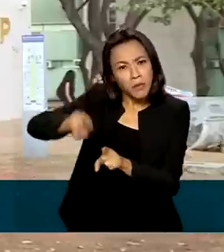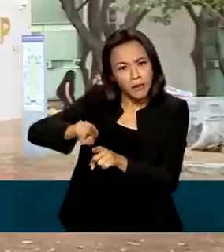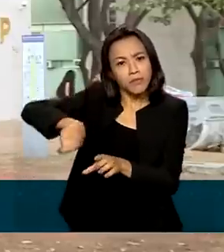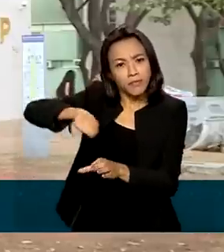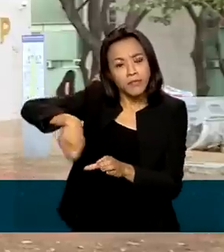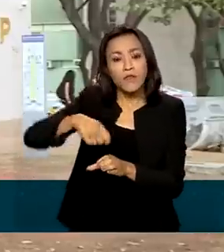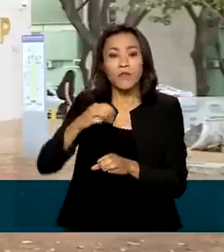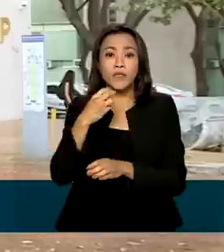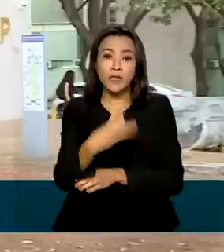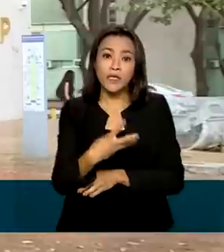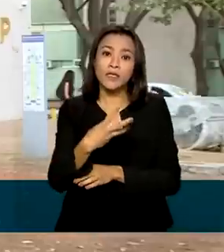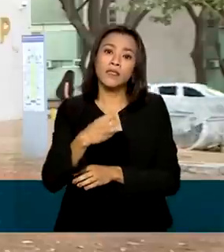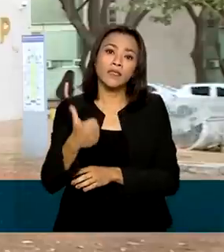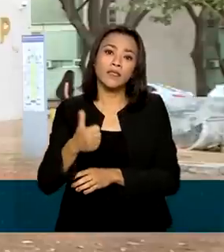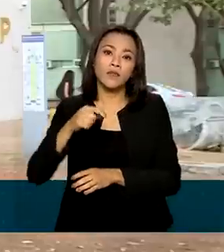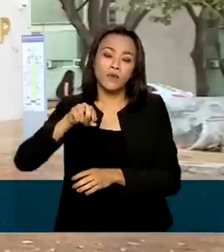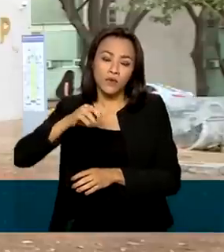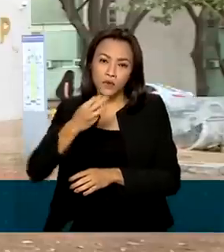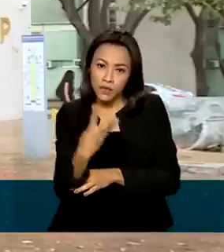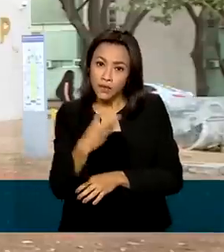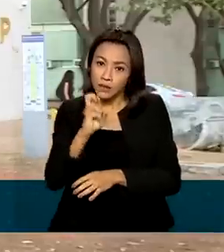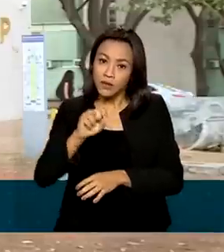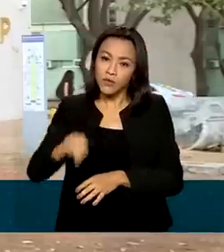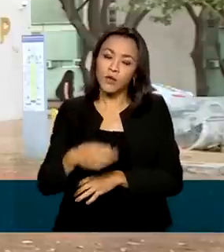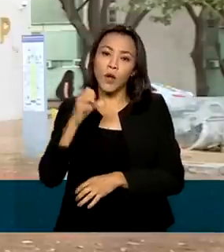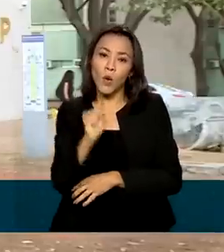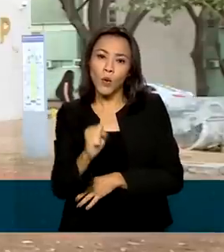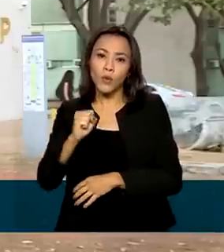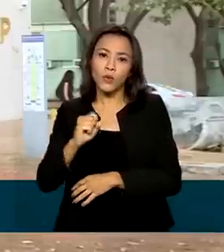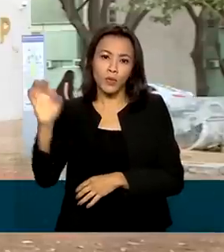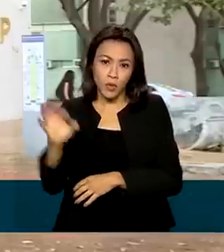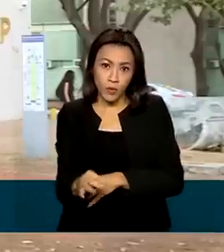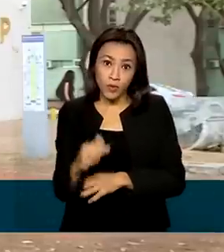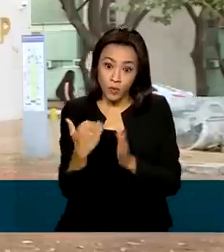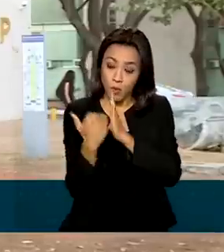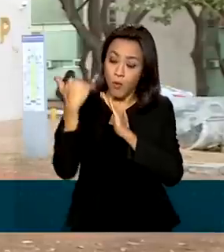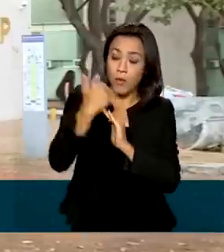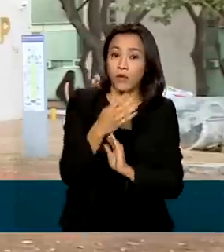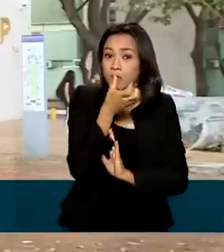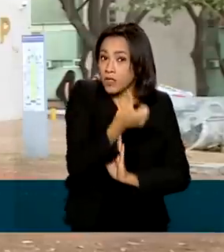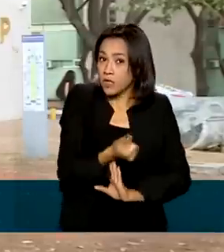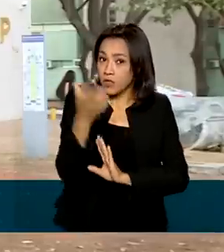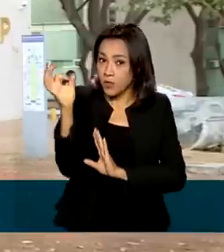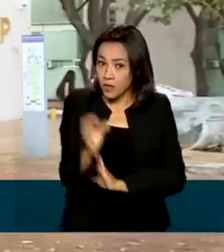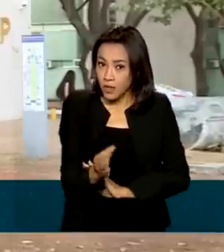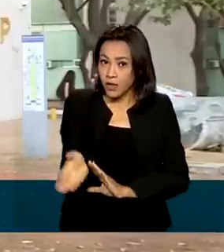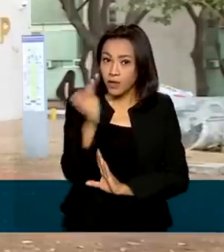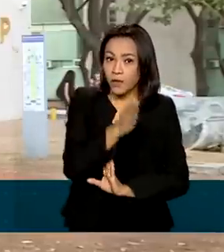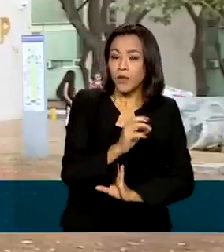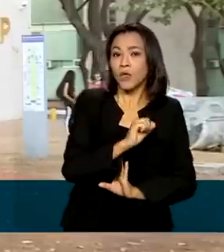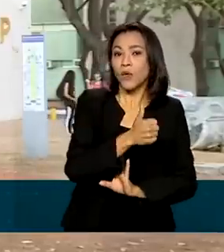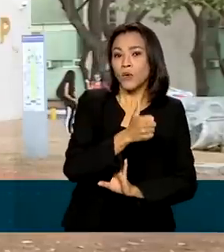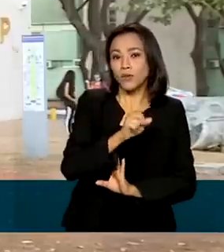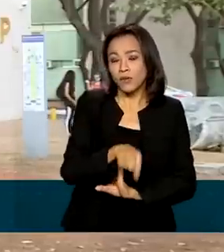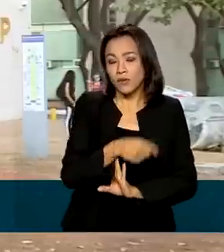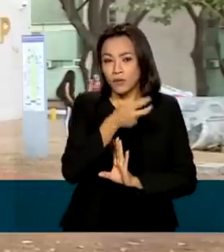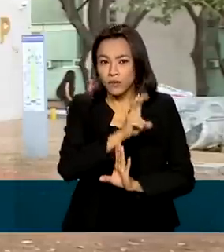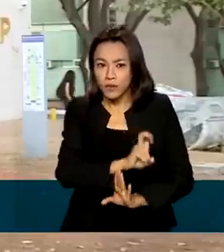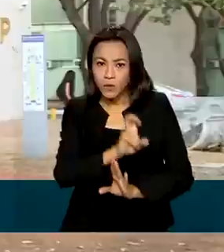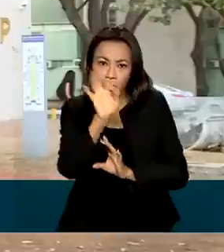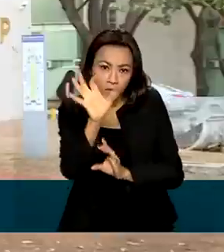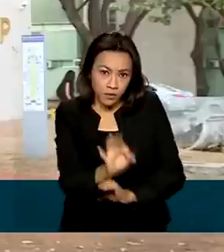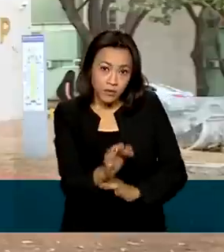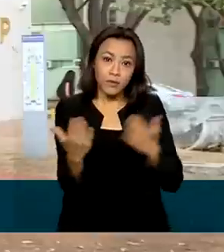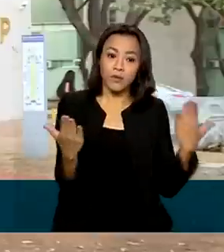35,8 milhões Malta de 2,6 por cento em relação a minha transferir hor de 11,5 por cento na